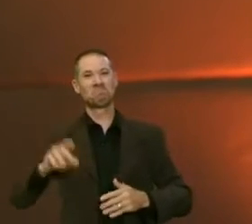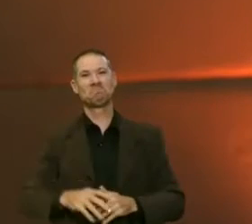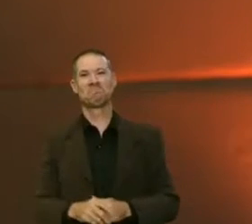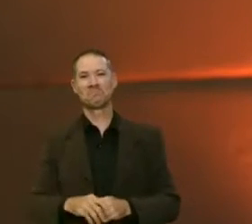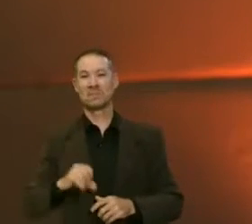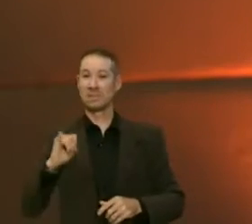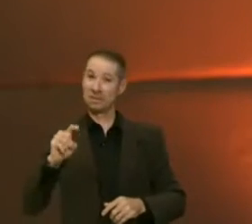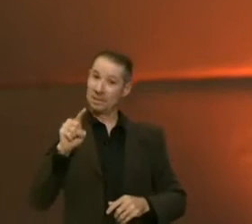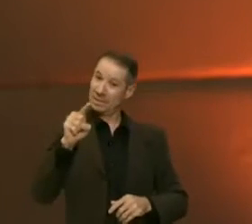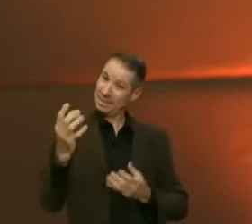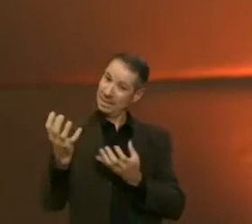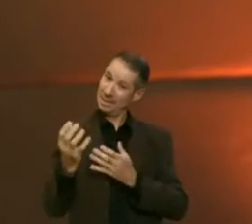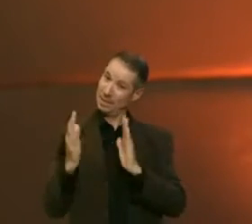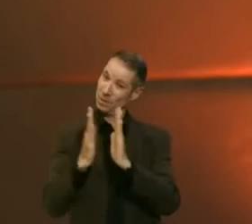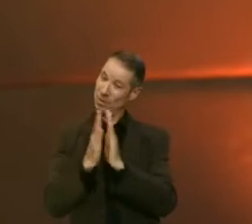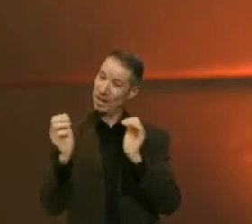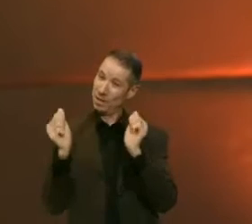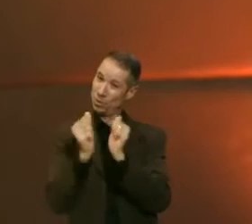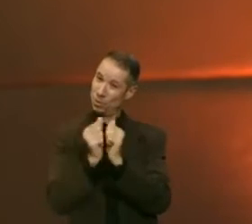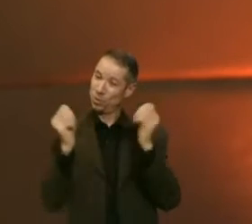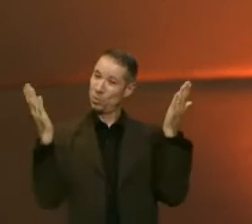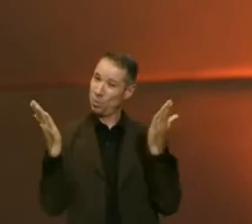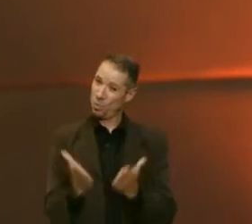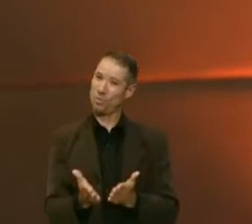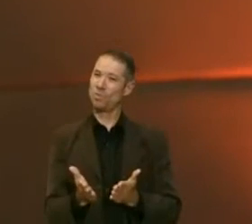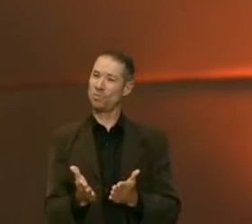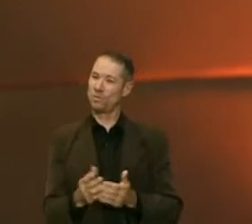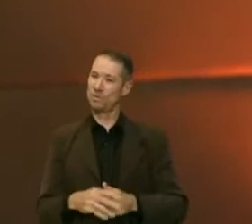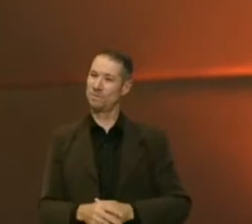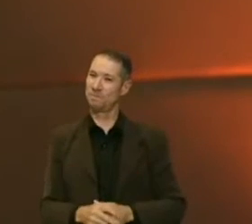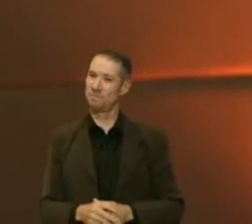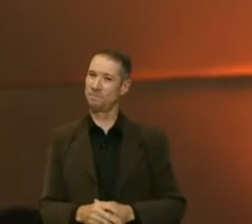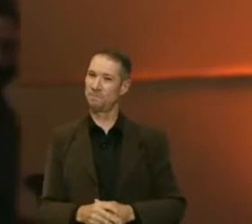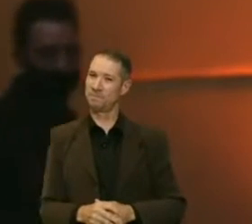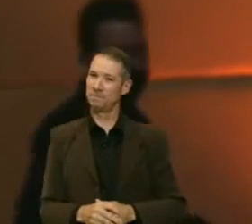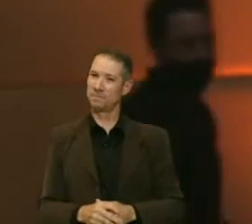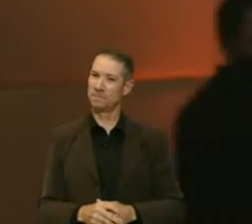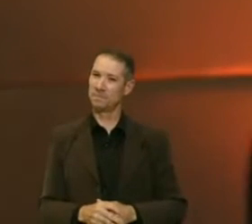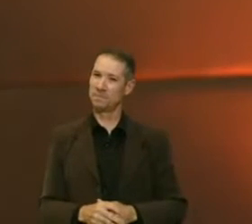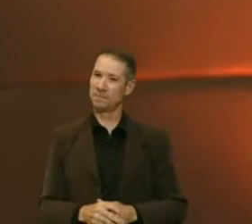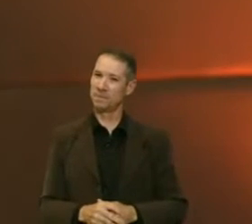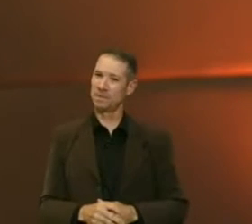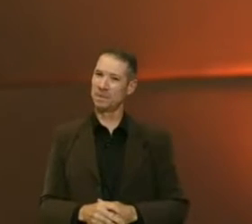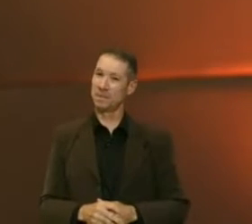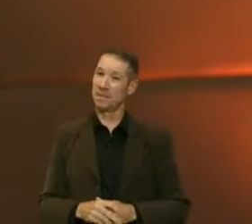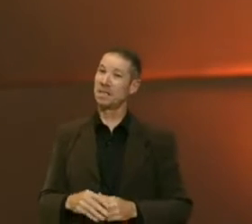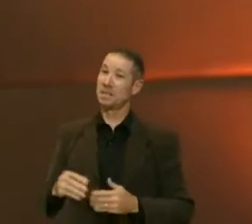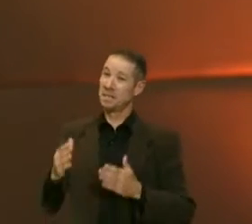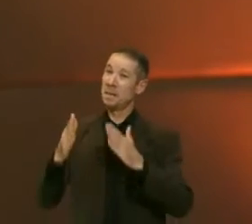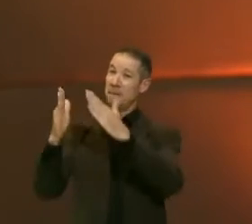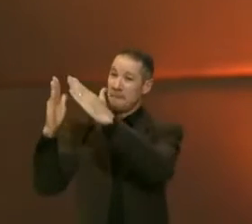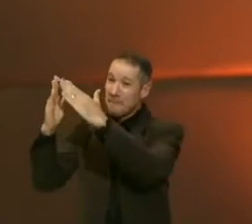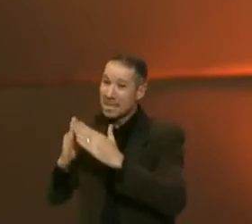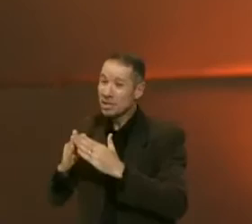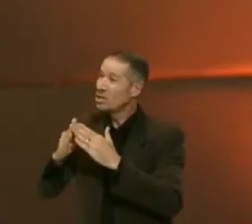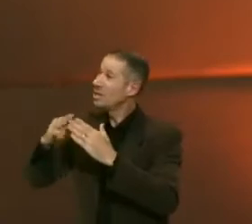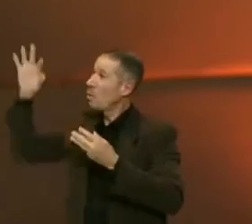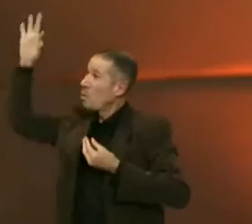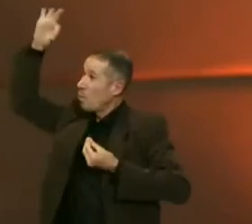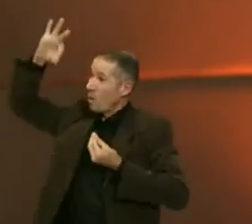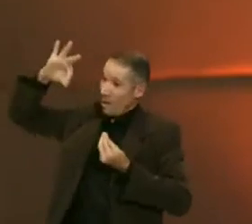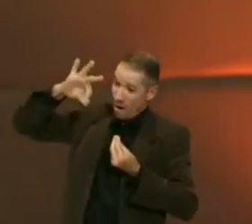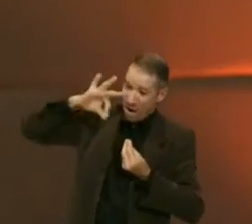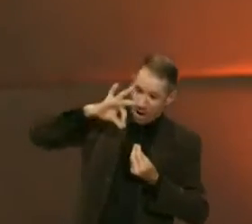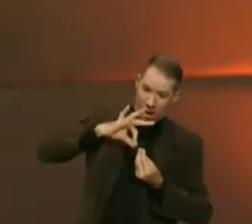Se você quer orar junto comigo hoje, pedir pelos bálsamos de alegria,